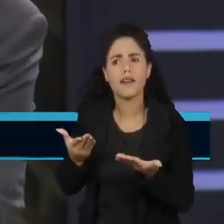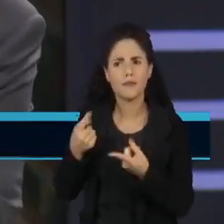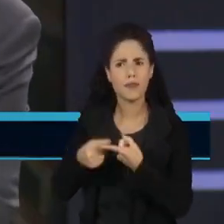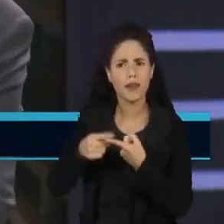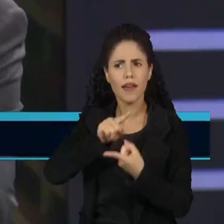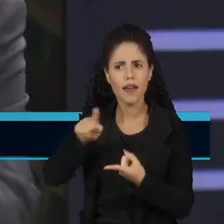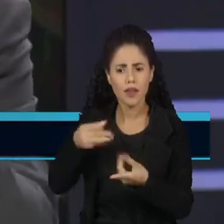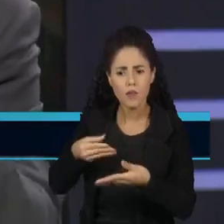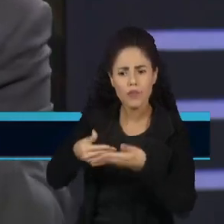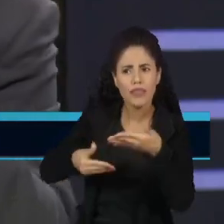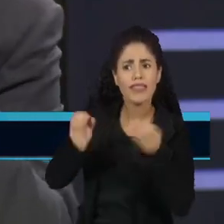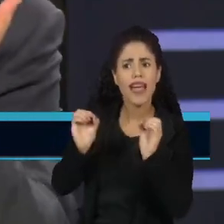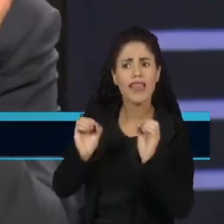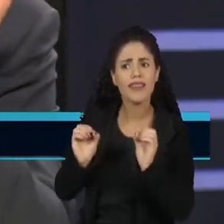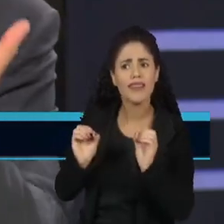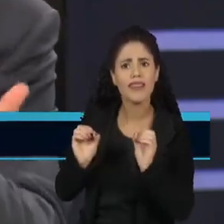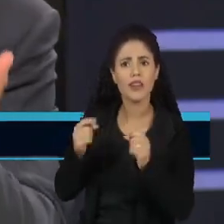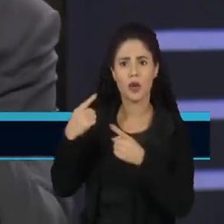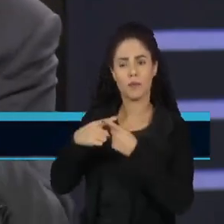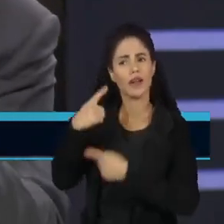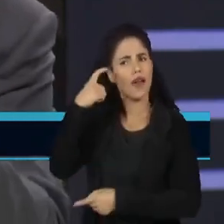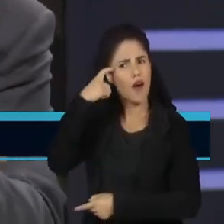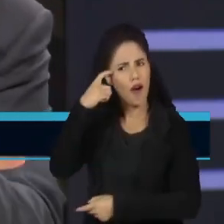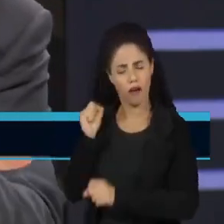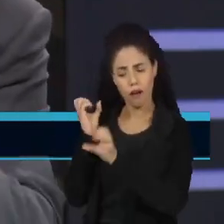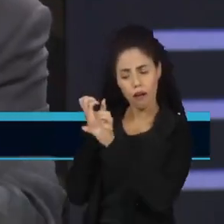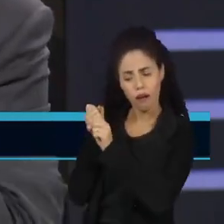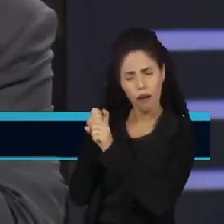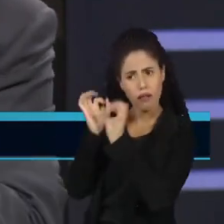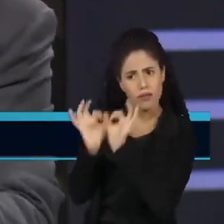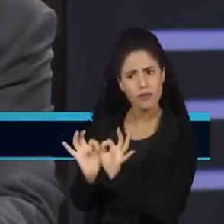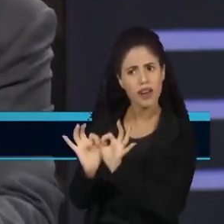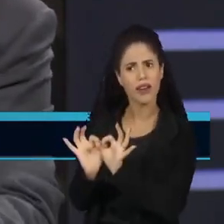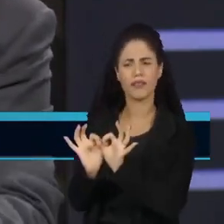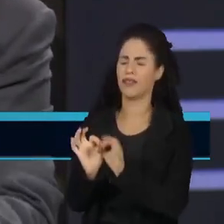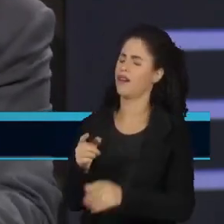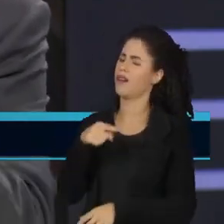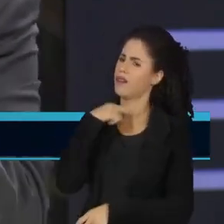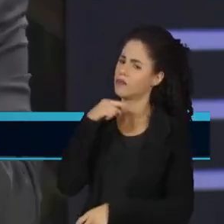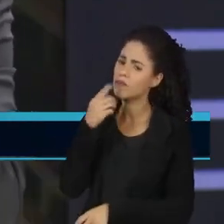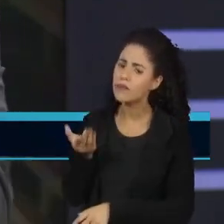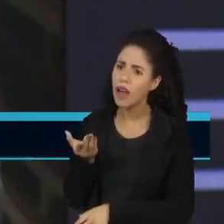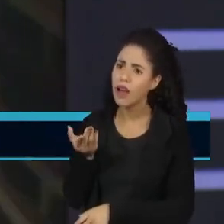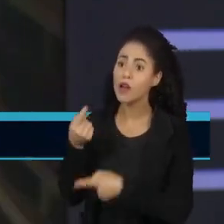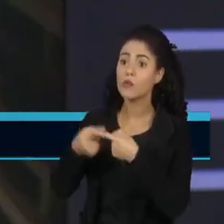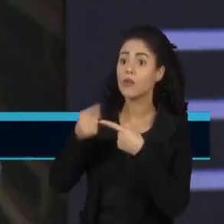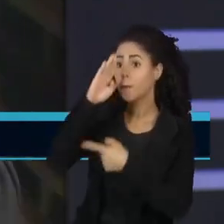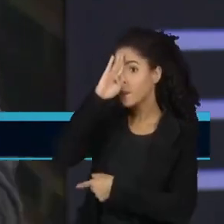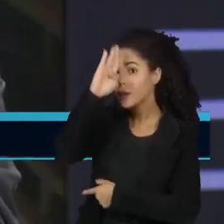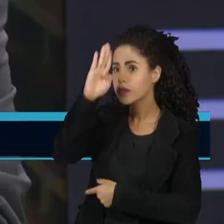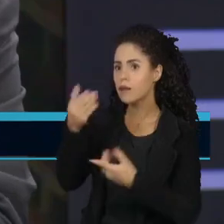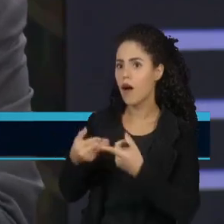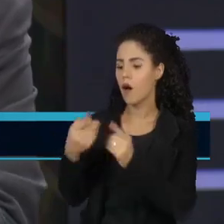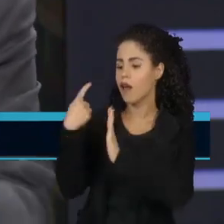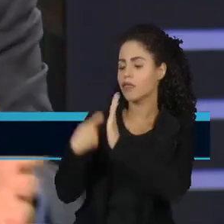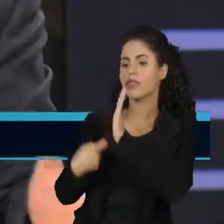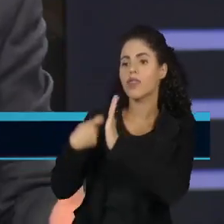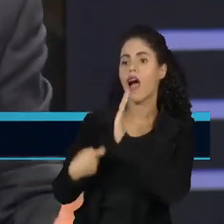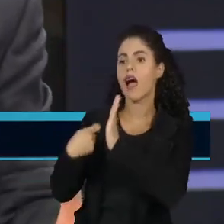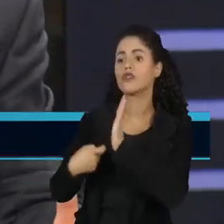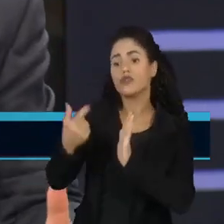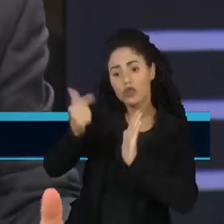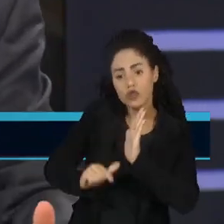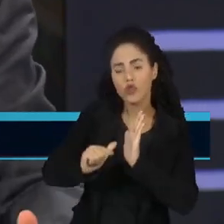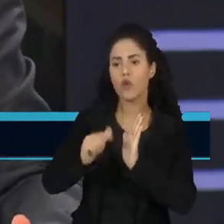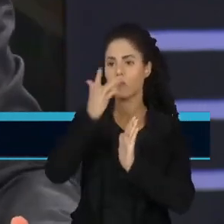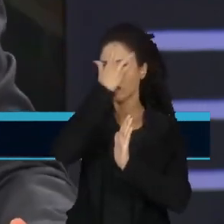motivos é que isso o pessoal tá fazendo cálculo do jeito que tá não passa e qual que é o principal ponto taxação de dividendos retornar a